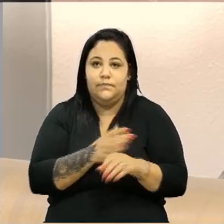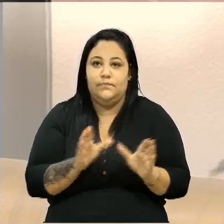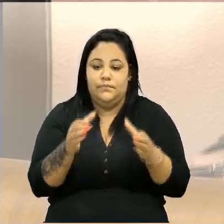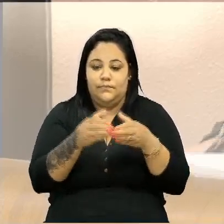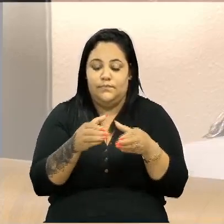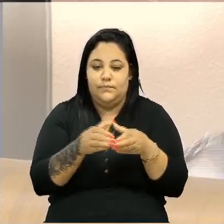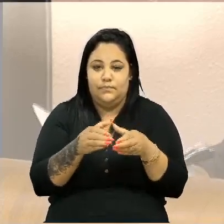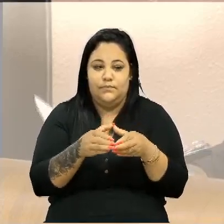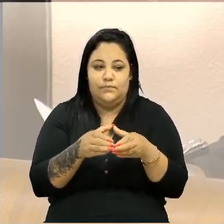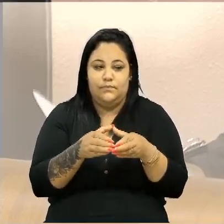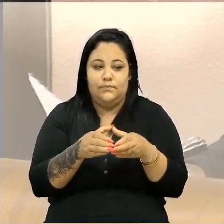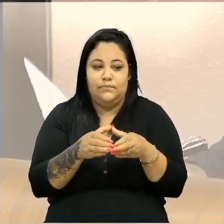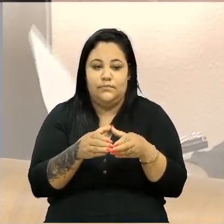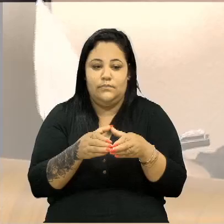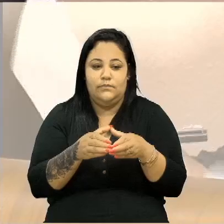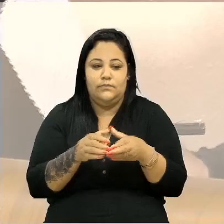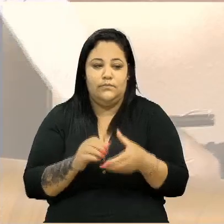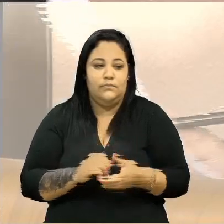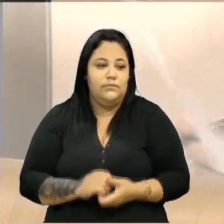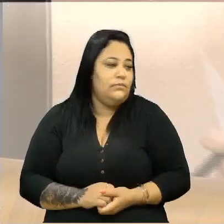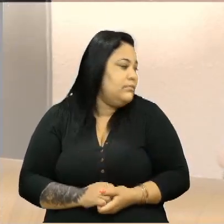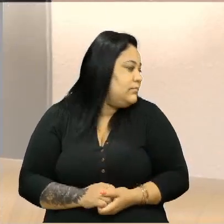plenário.